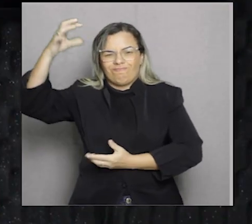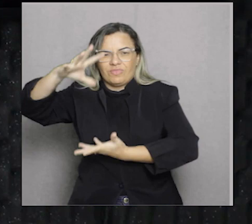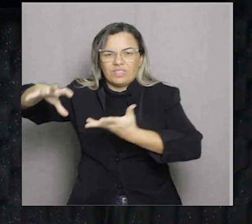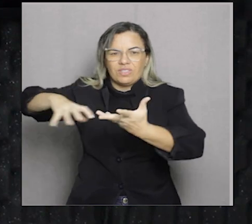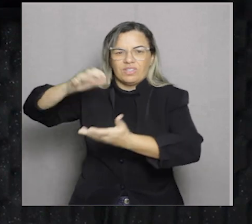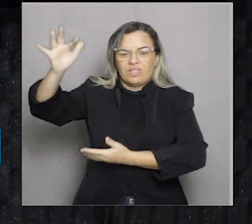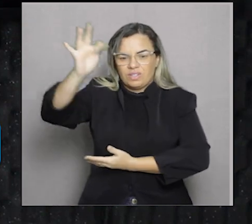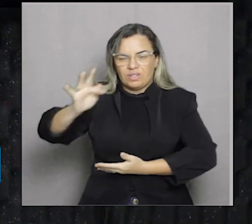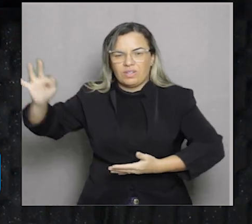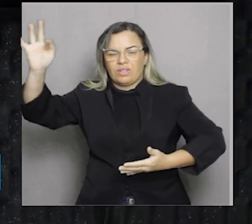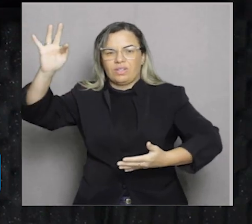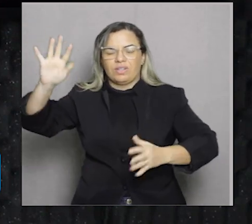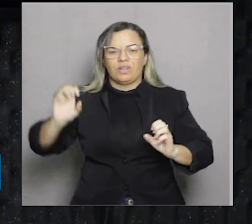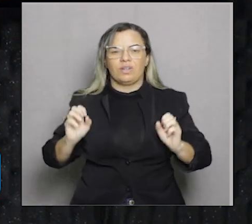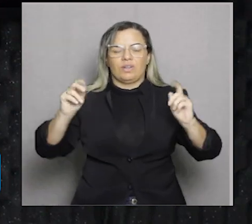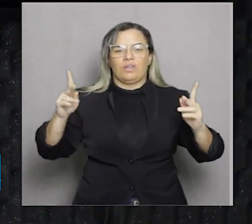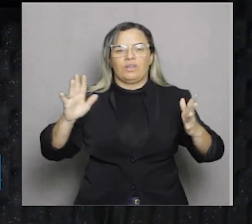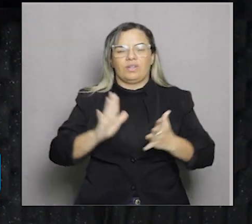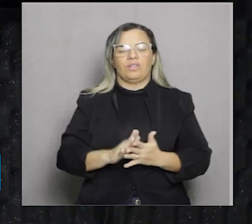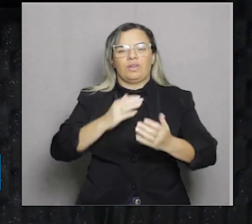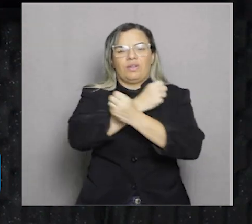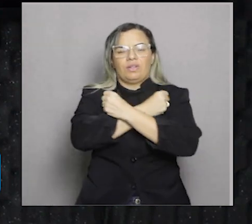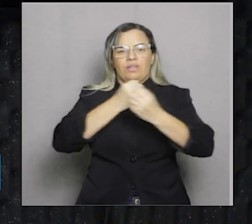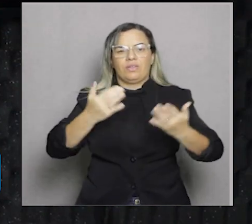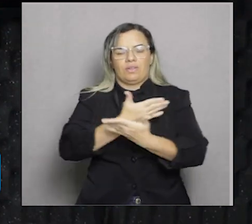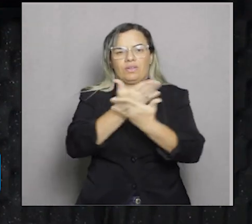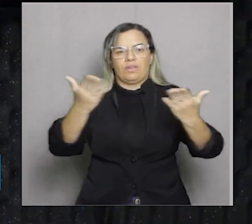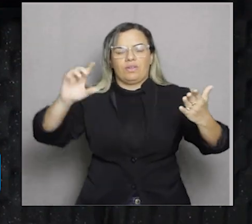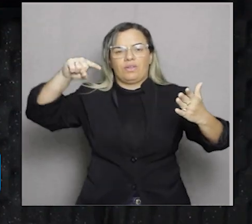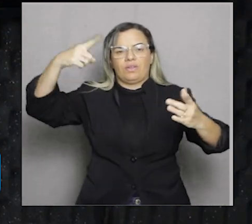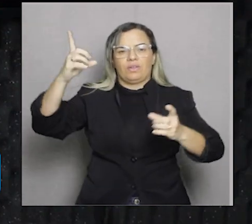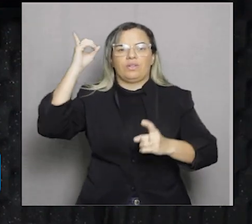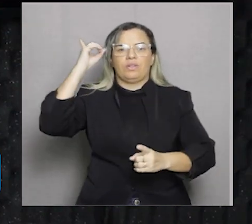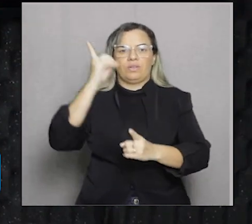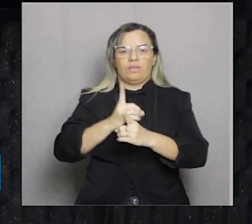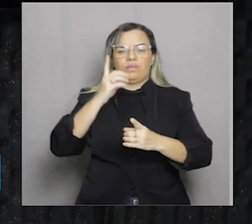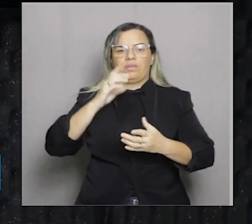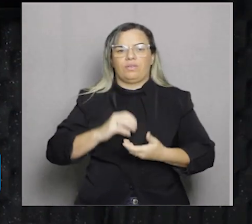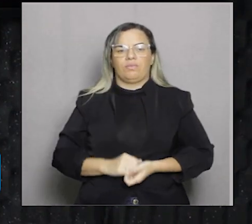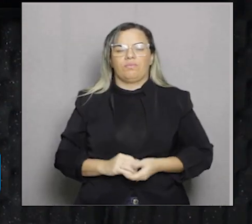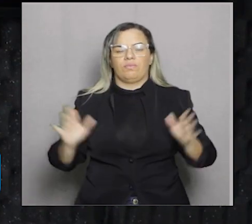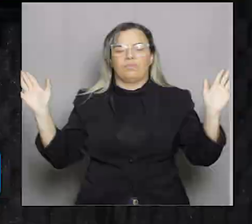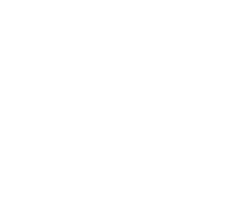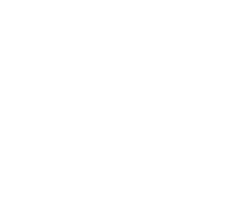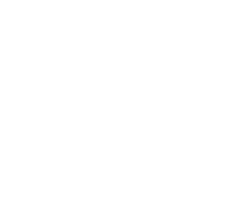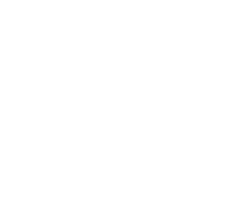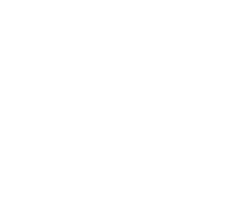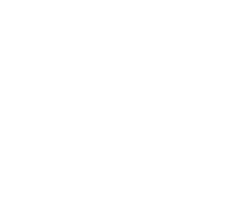Revolução Francesa. Ok, galera? Um grande abraço e até o nosso próximo encontro. Valeu!